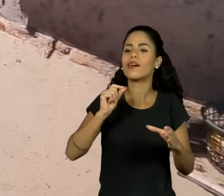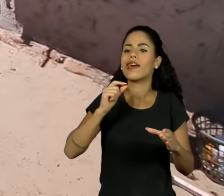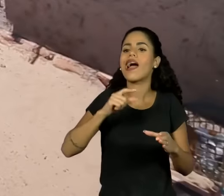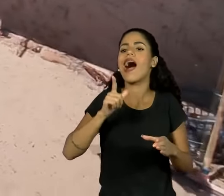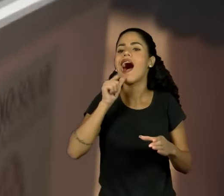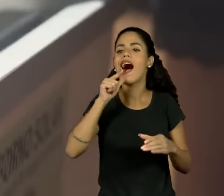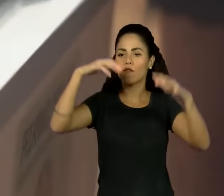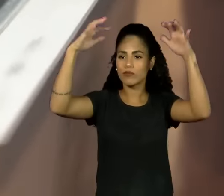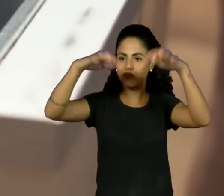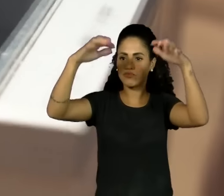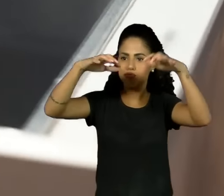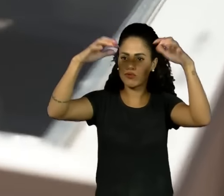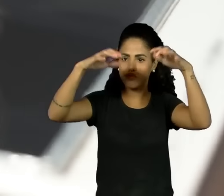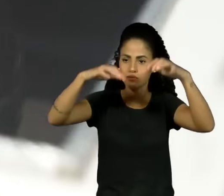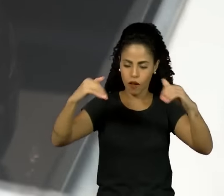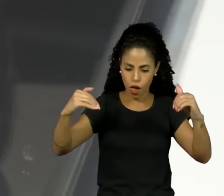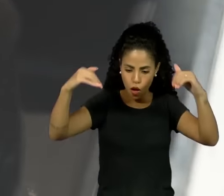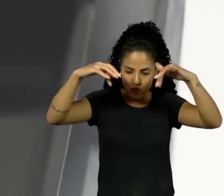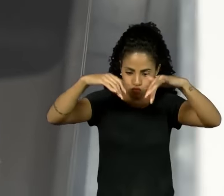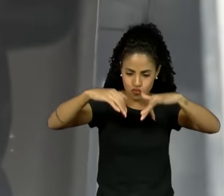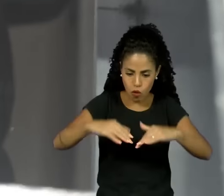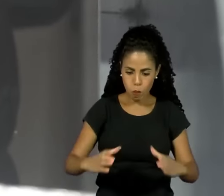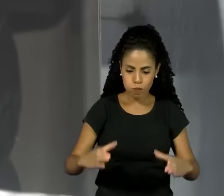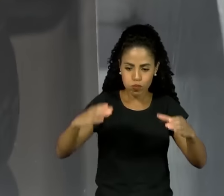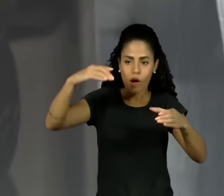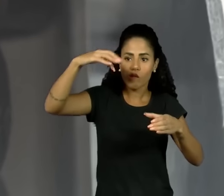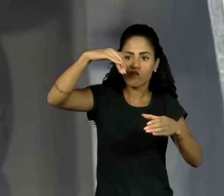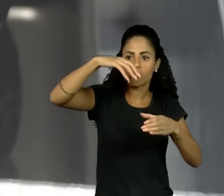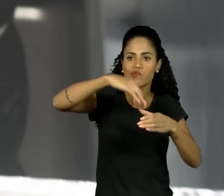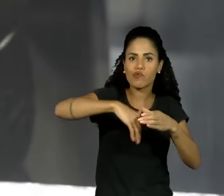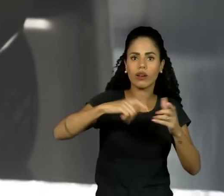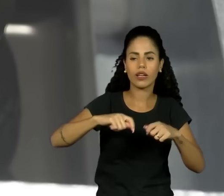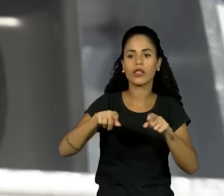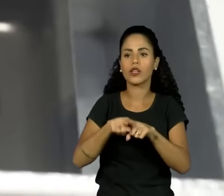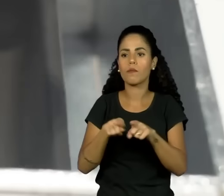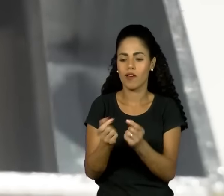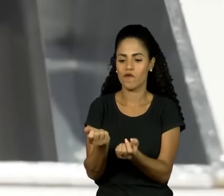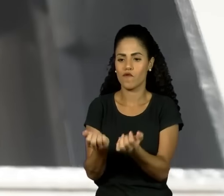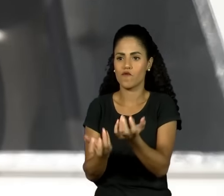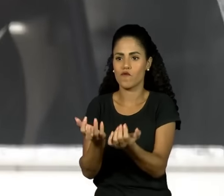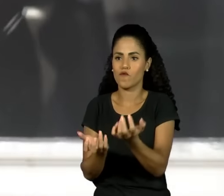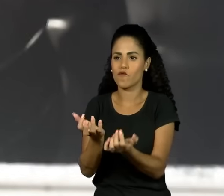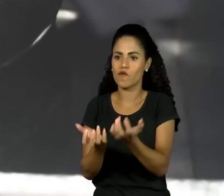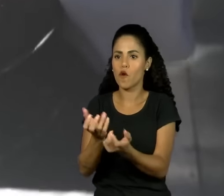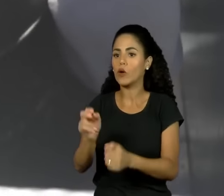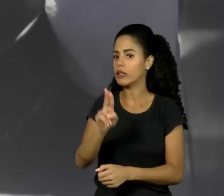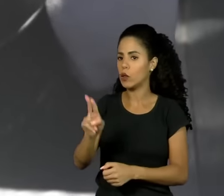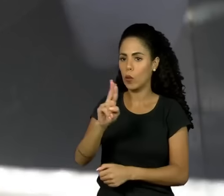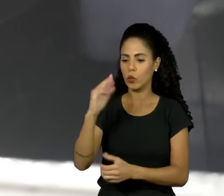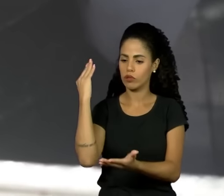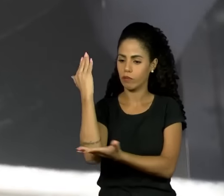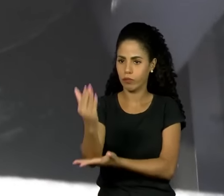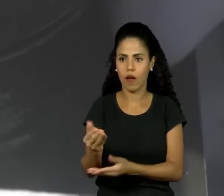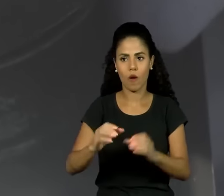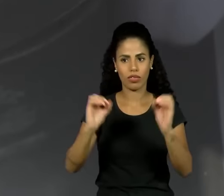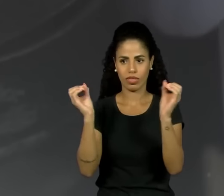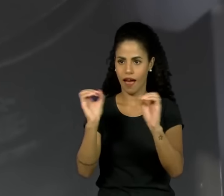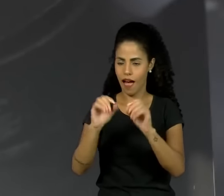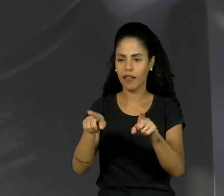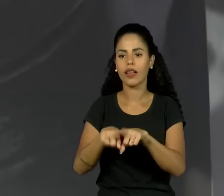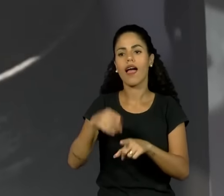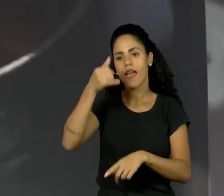temos também o forno solar, né, que não utiliza lenha de jeito nenhum. Isso já reduz o impacto, né, de retirar a